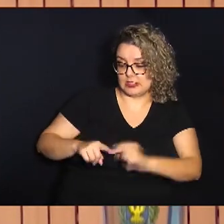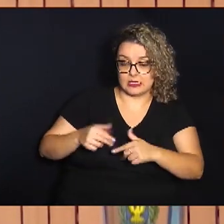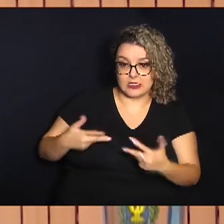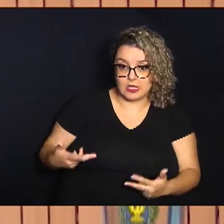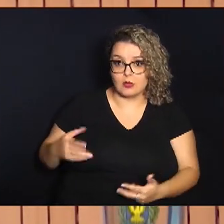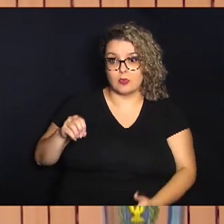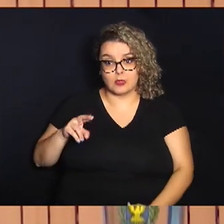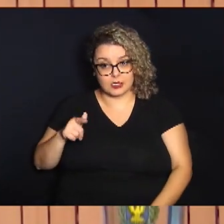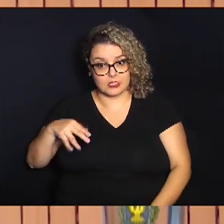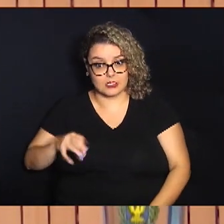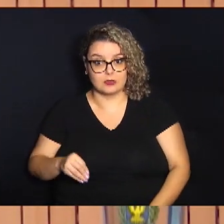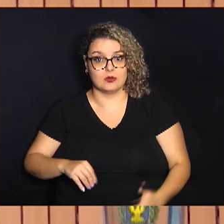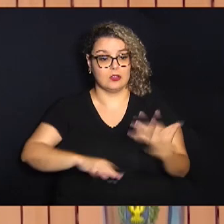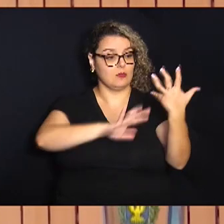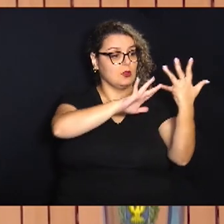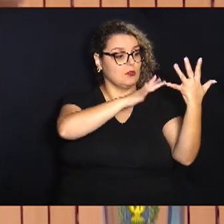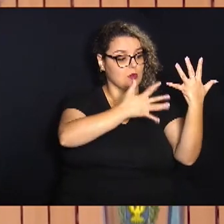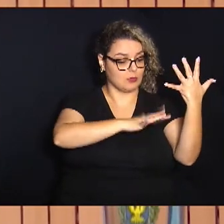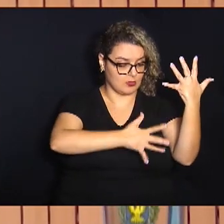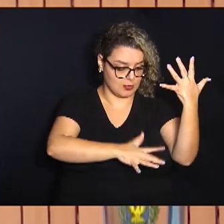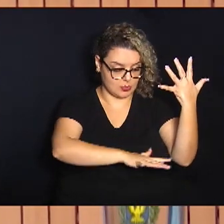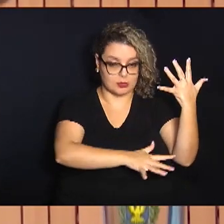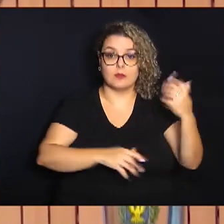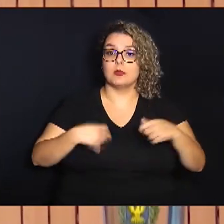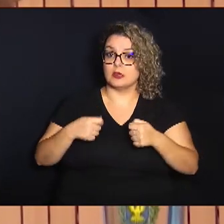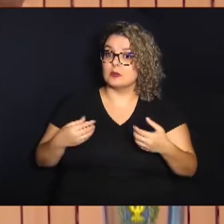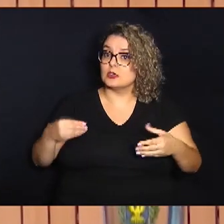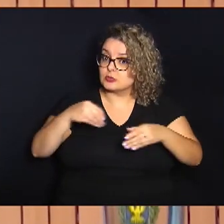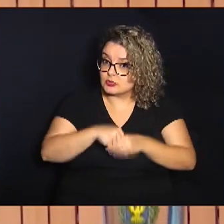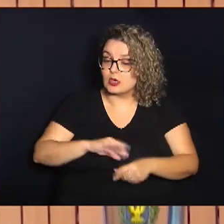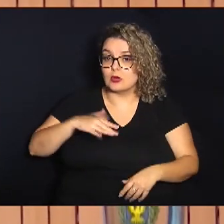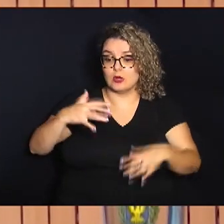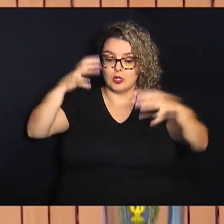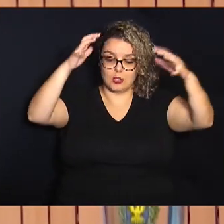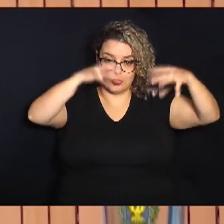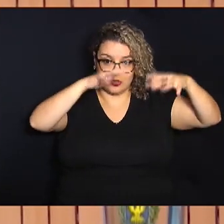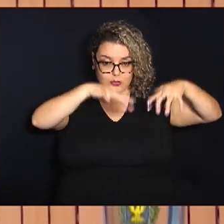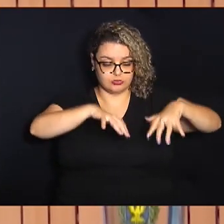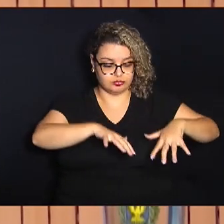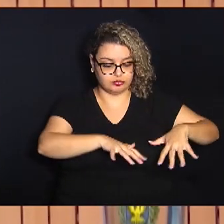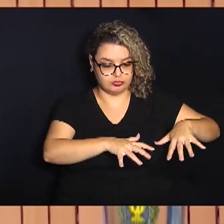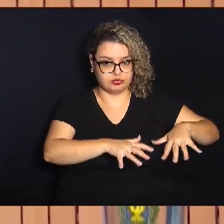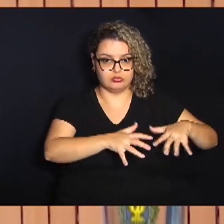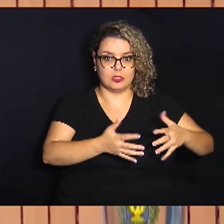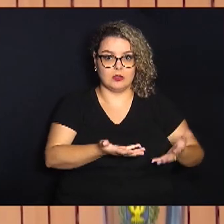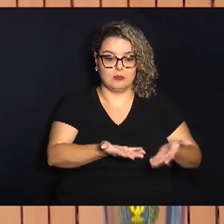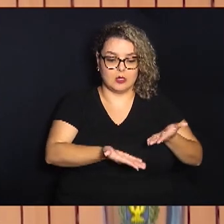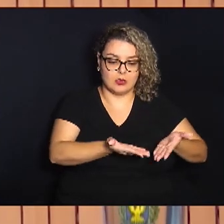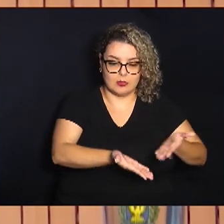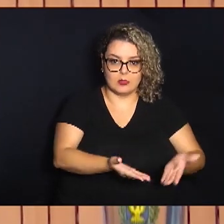ali. Esses micro-organismos precisam estar ali, porque a hora que a chuva baixar ali, ela vai ser tratada por